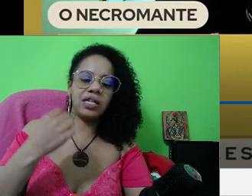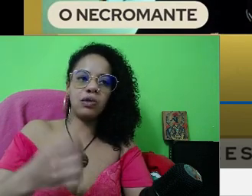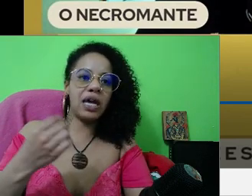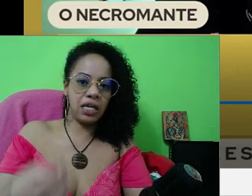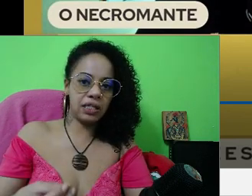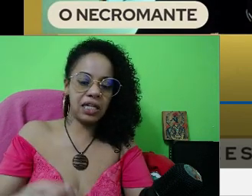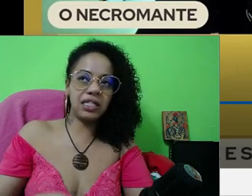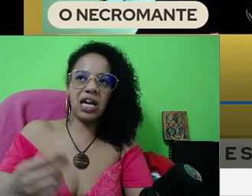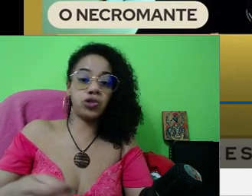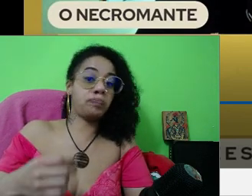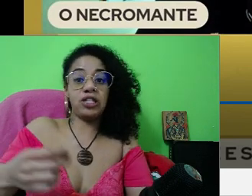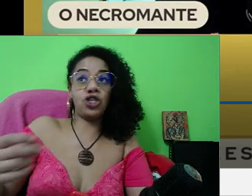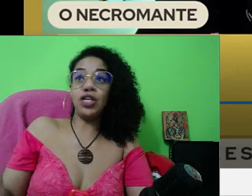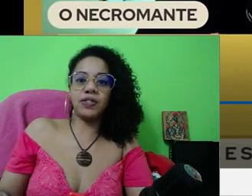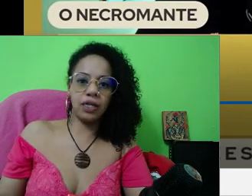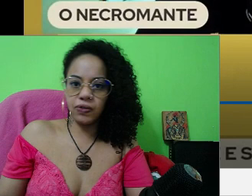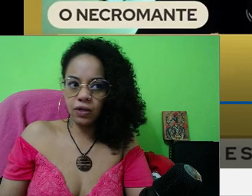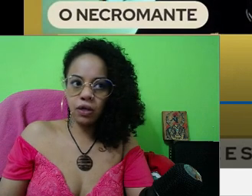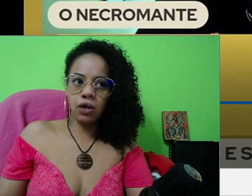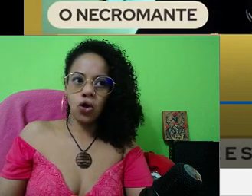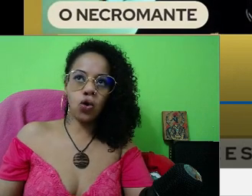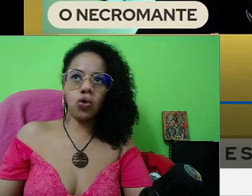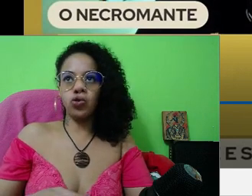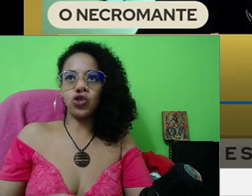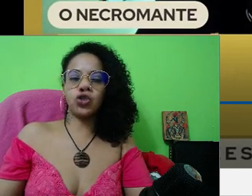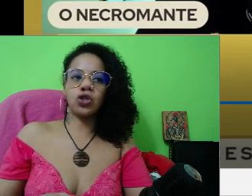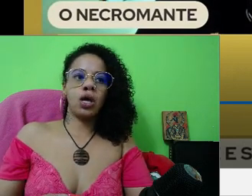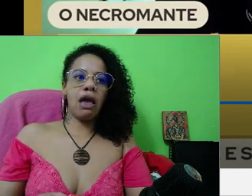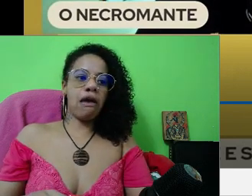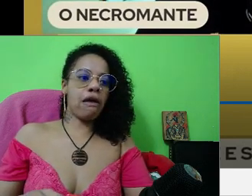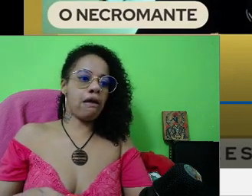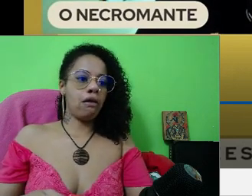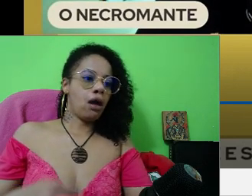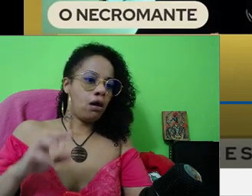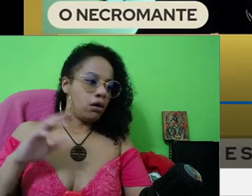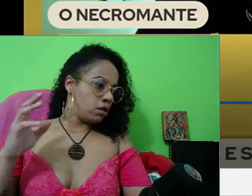falo agora são eles eles querem os petistas os